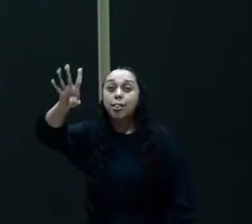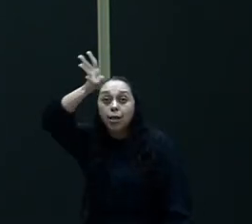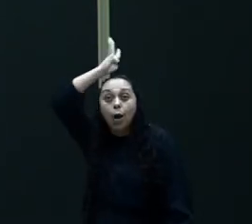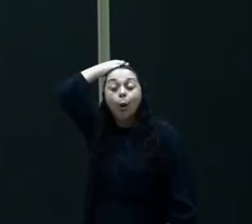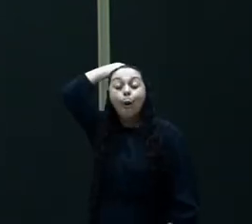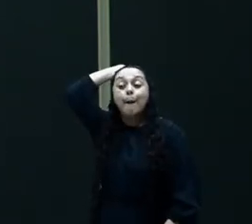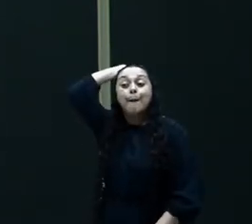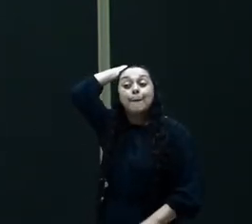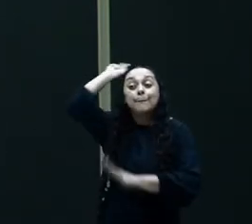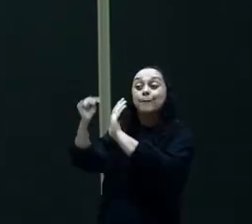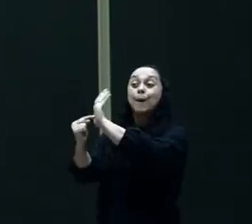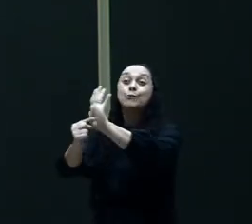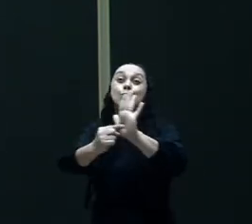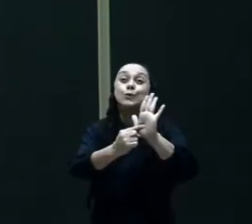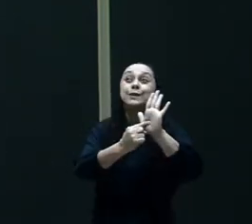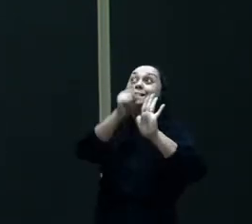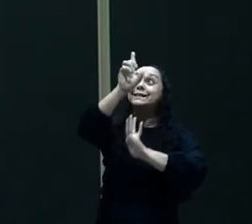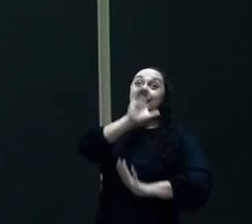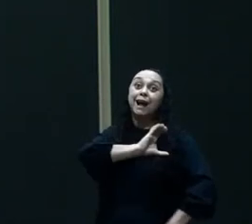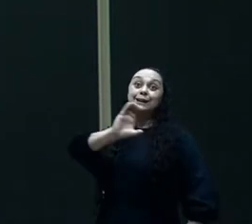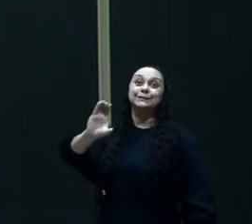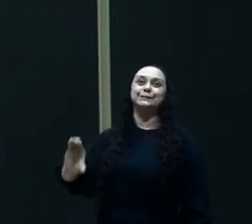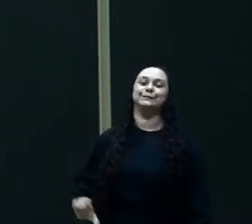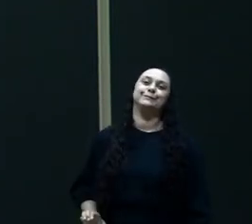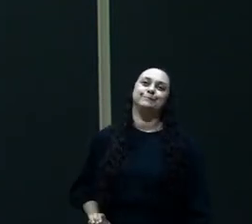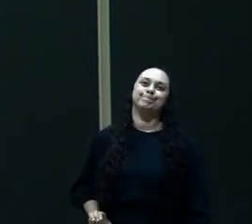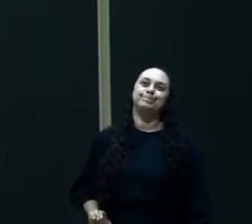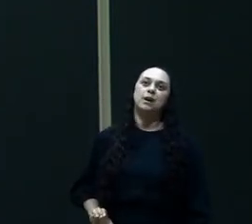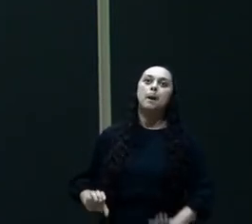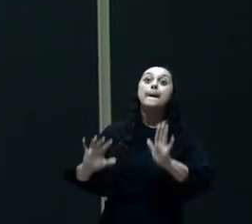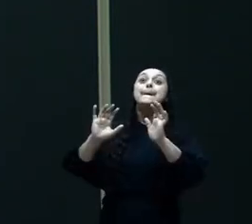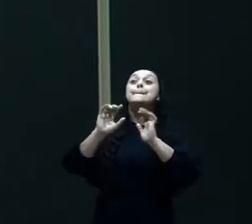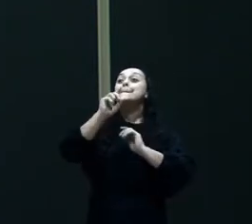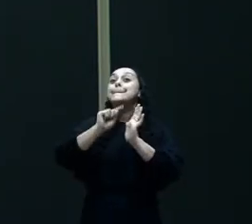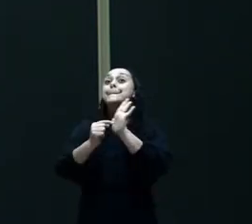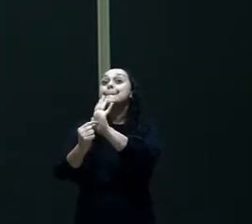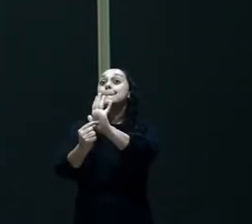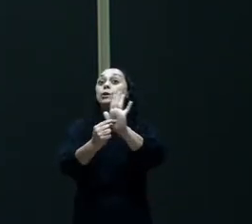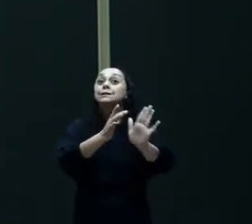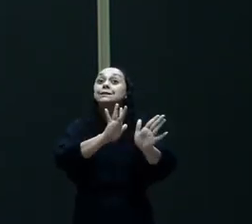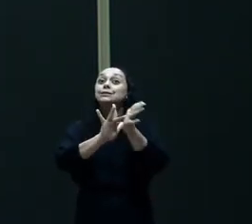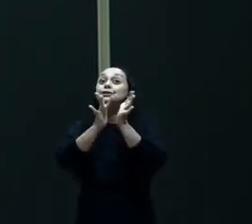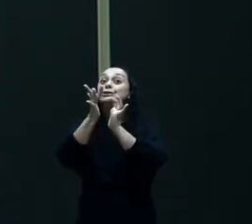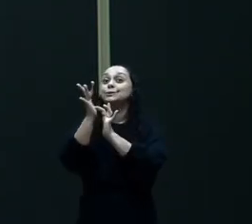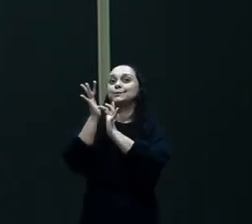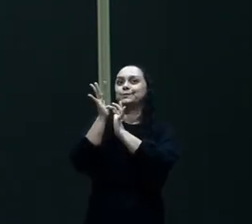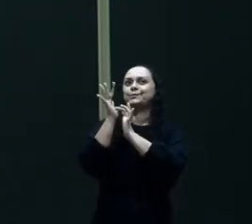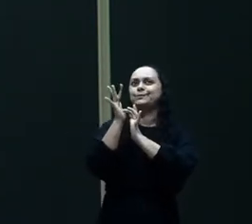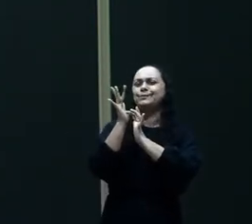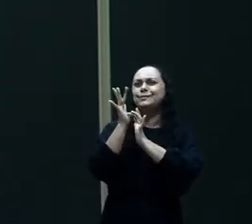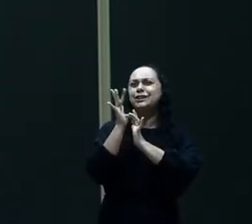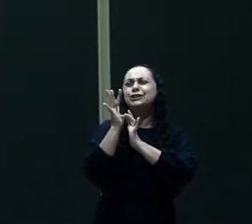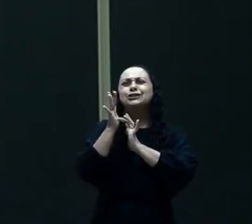para servir aquela igreja para fortalecer aqueles irmãos e já se havia passado mais de